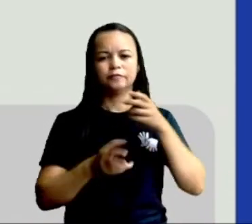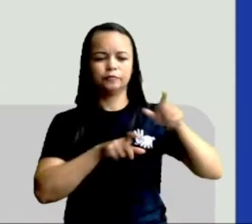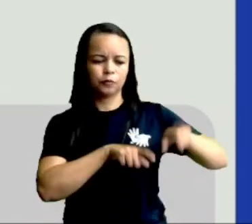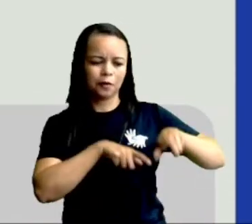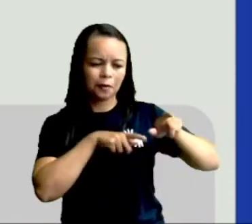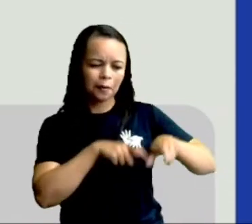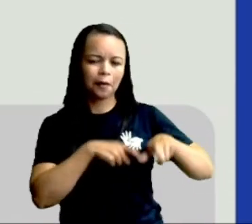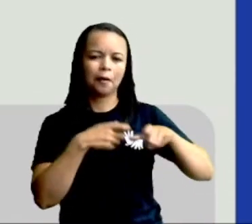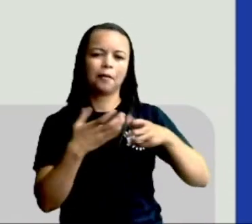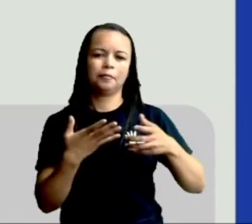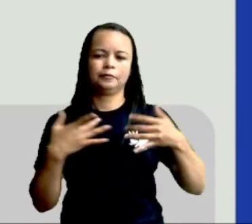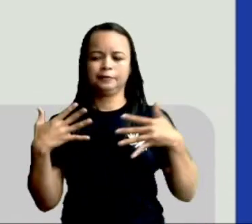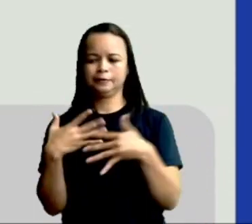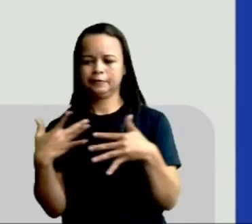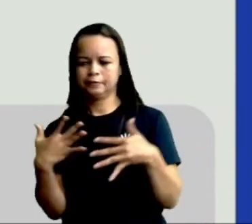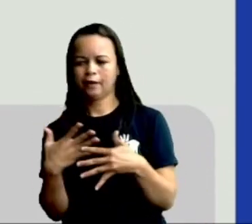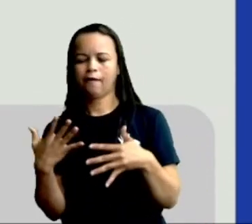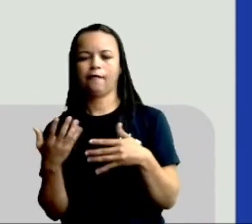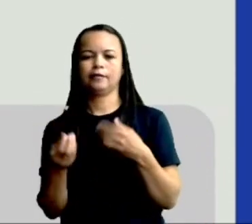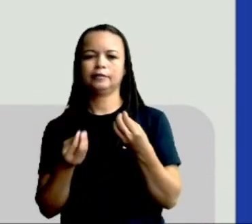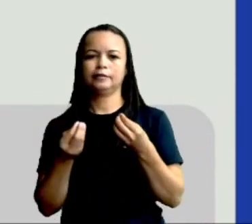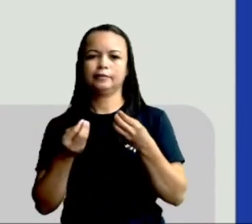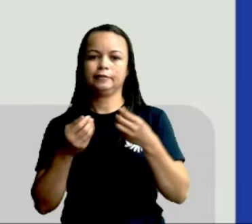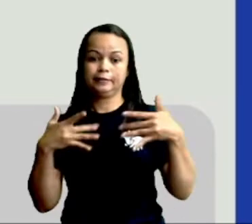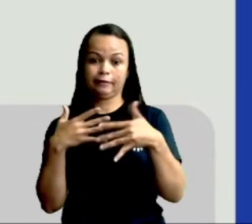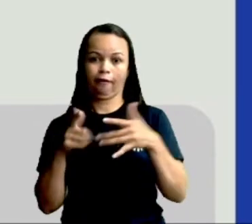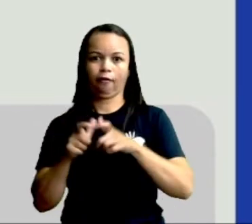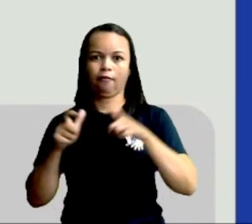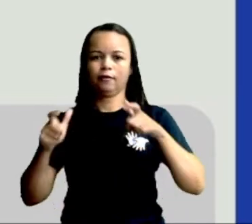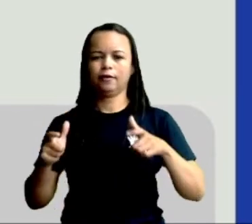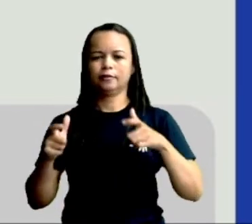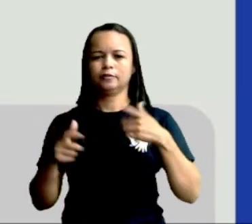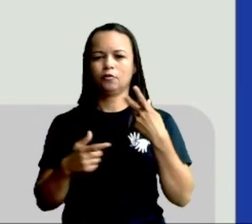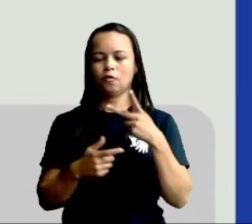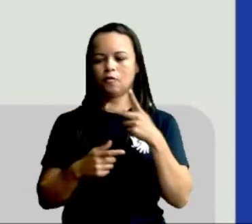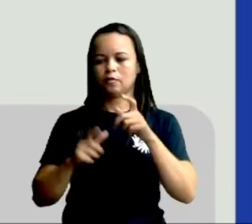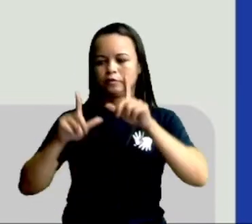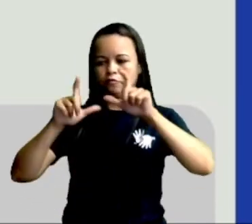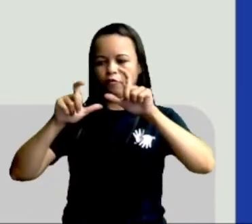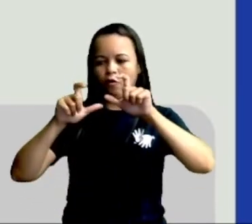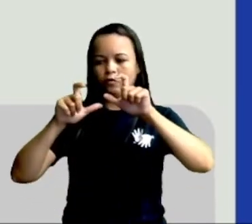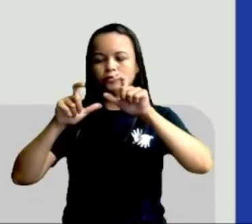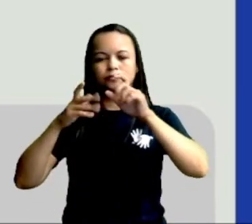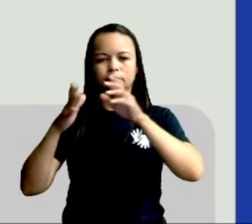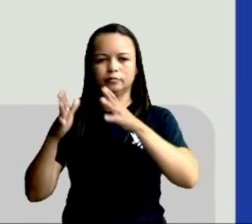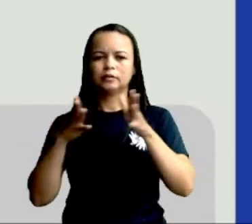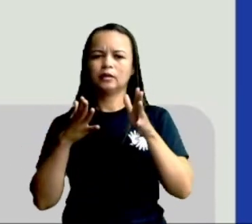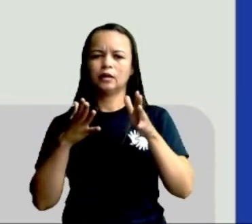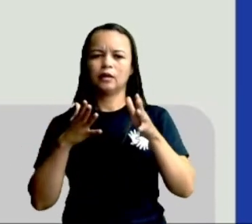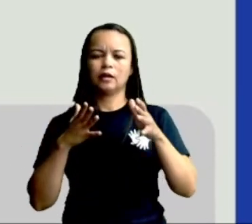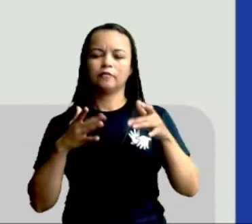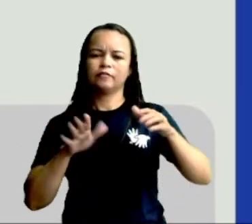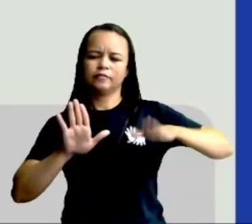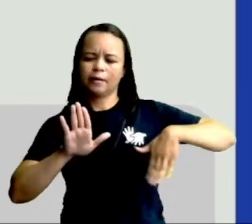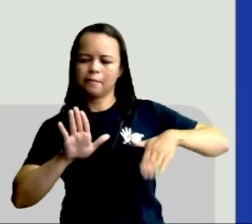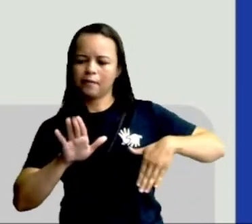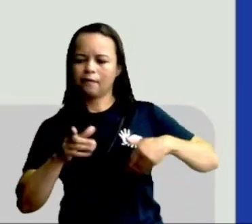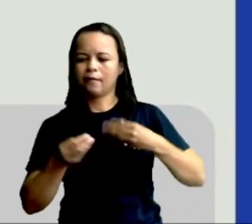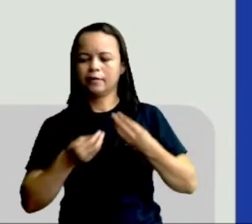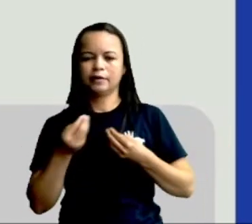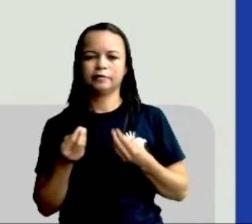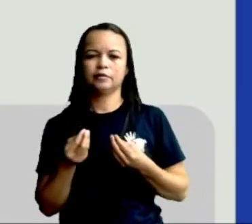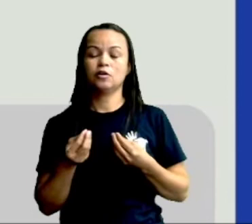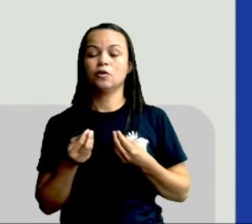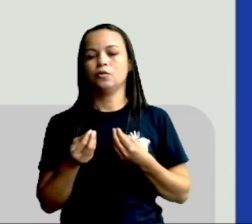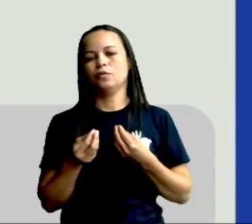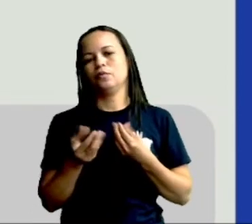quem vive no campo e quem vive na cidade que vive na cidade grande olha só essa foto do Meio quem vive na praia certo